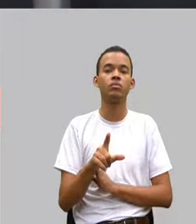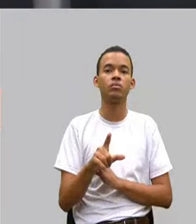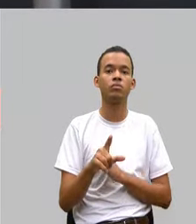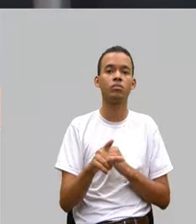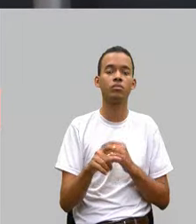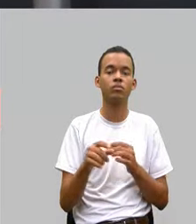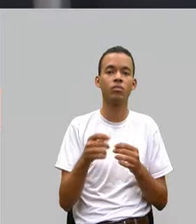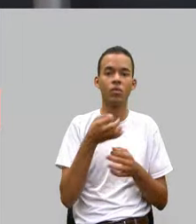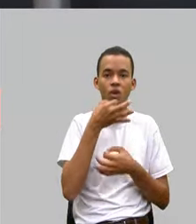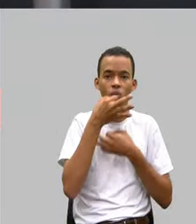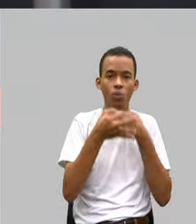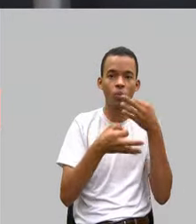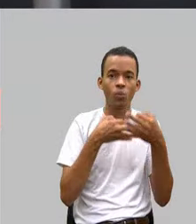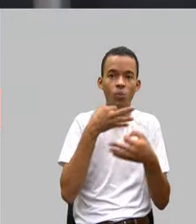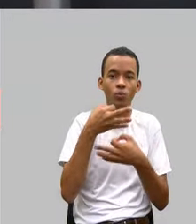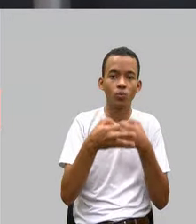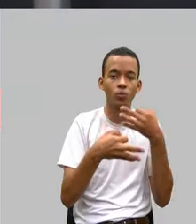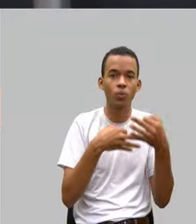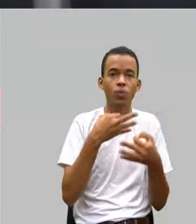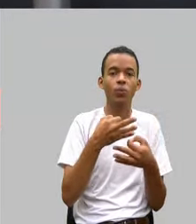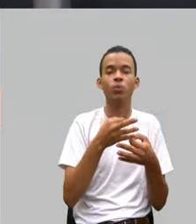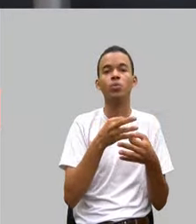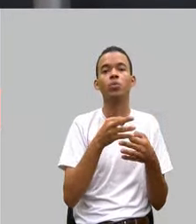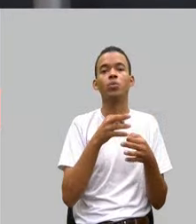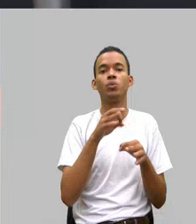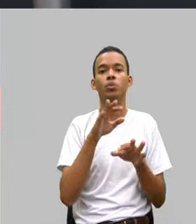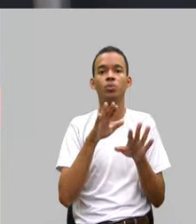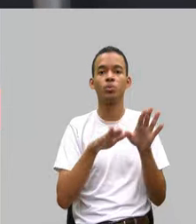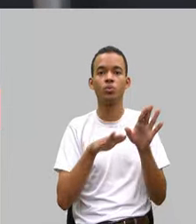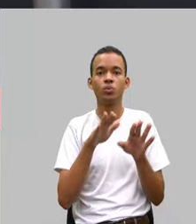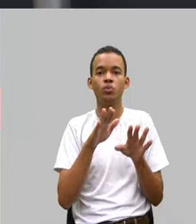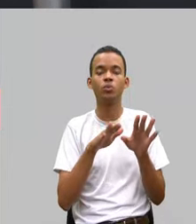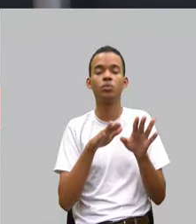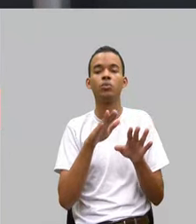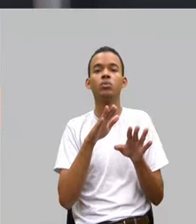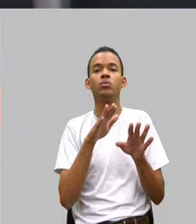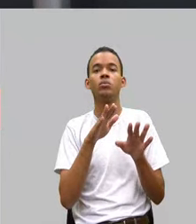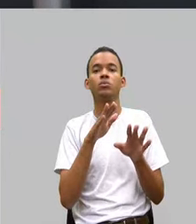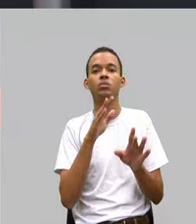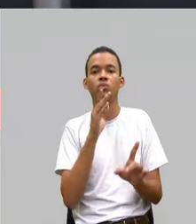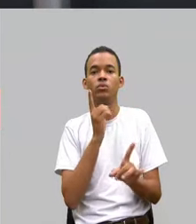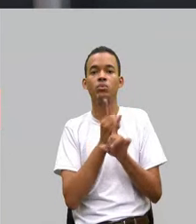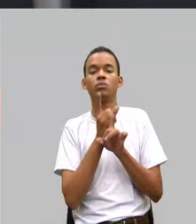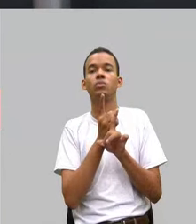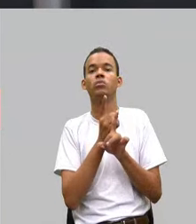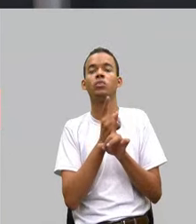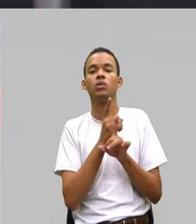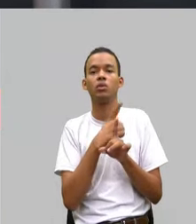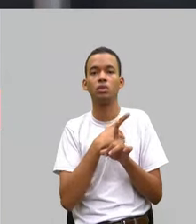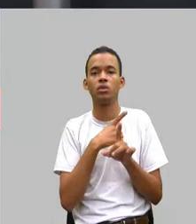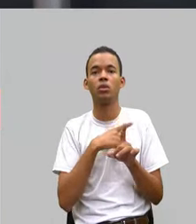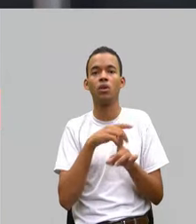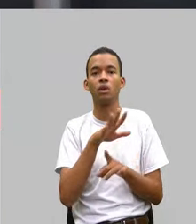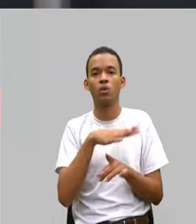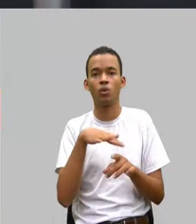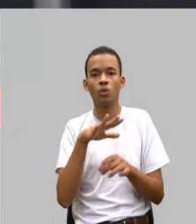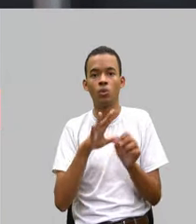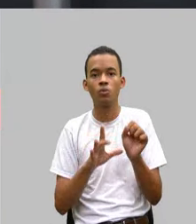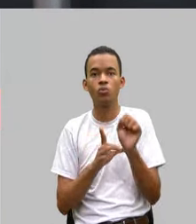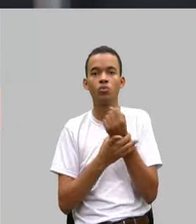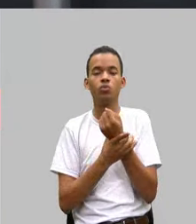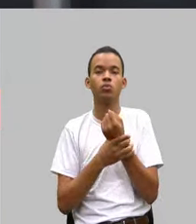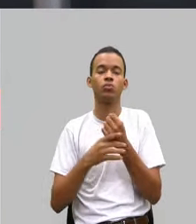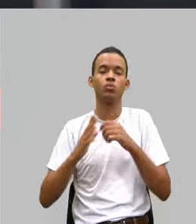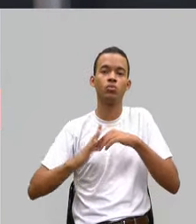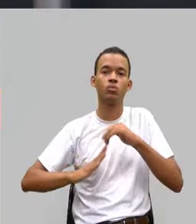argumentos de modo que pode se encontrar um manejo seguro e suporte adequado em equipes multiprofissionais que